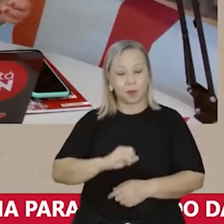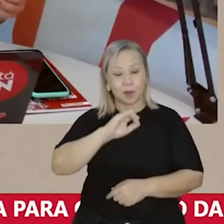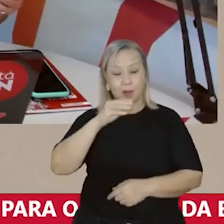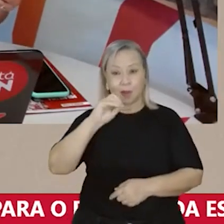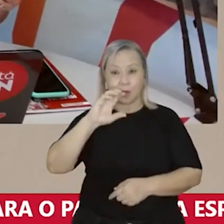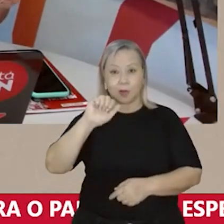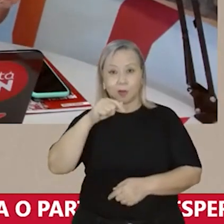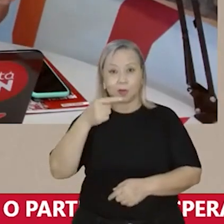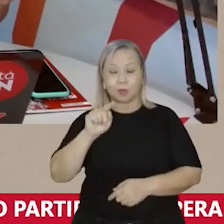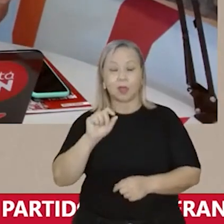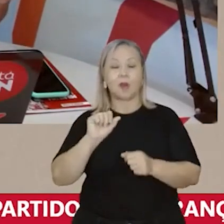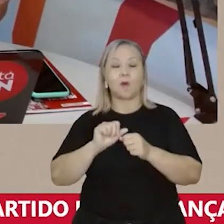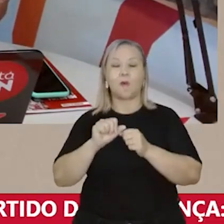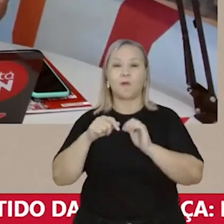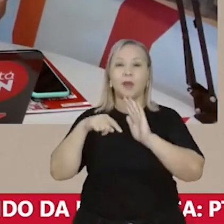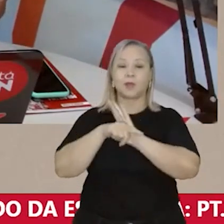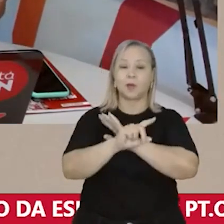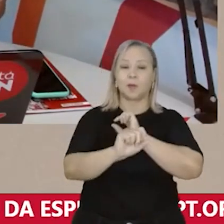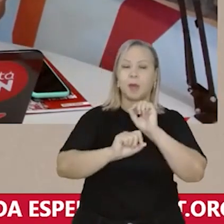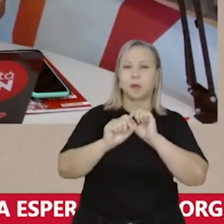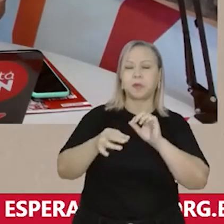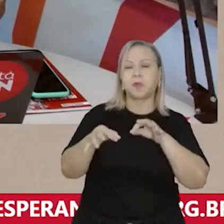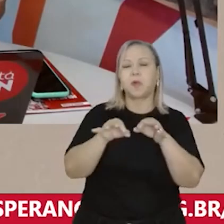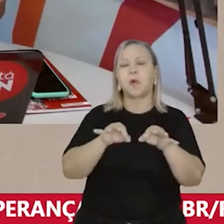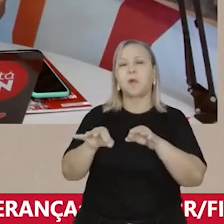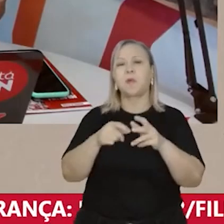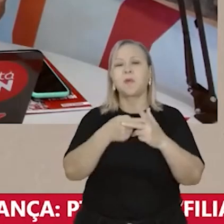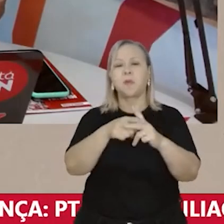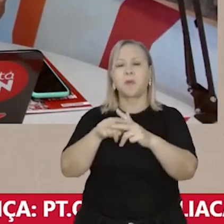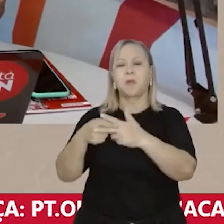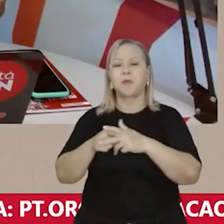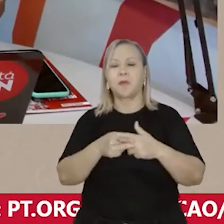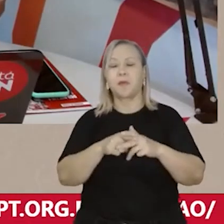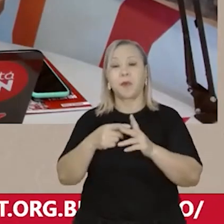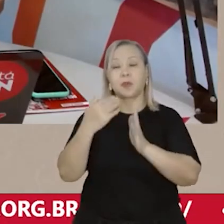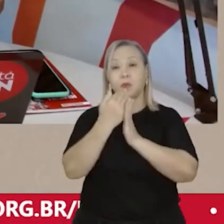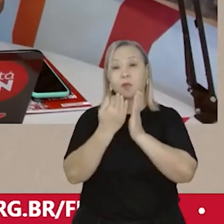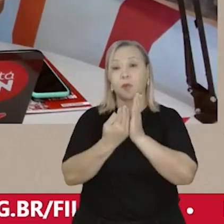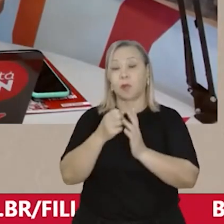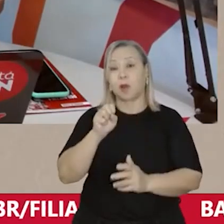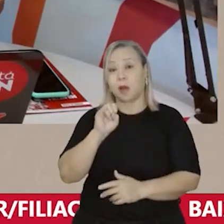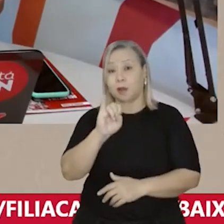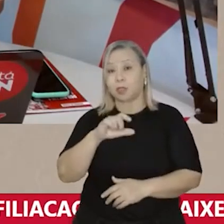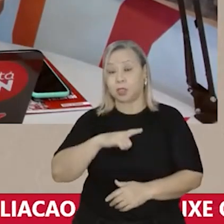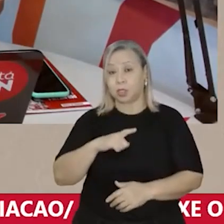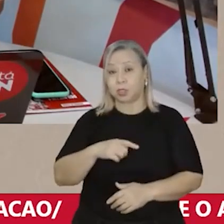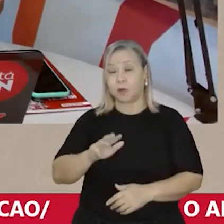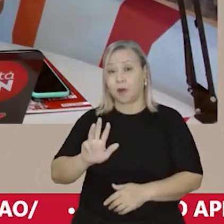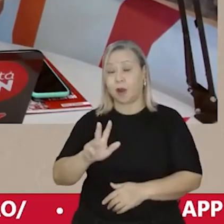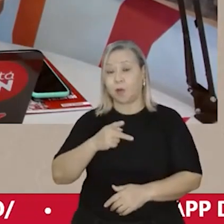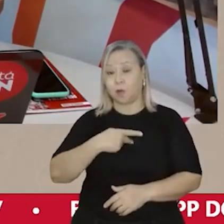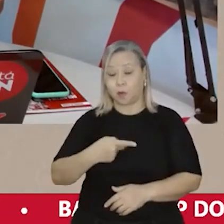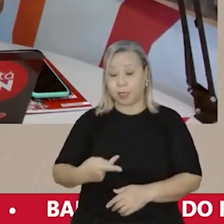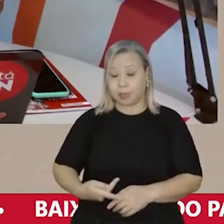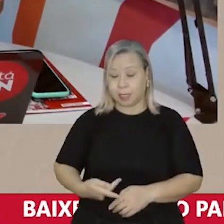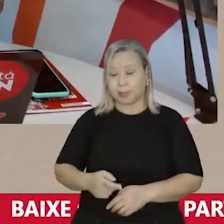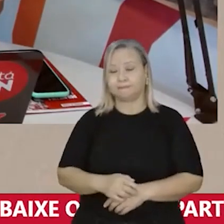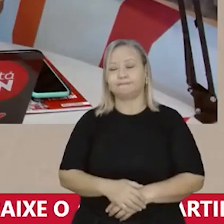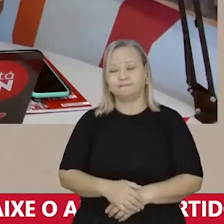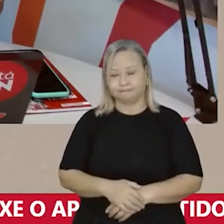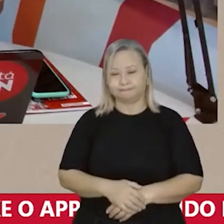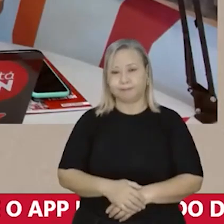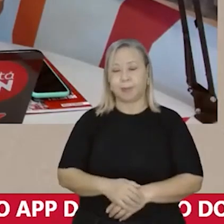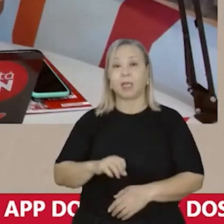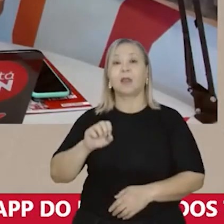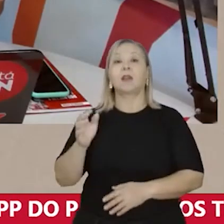aperfeiçoar o programa, né, com um possível governo Lula. Olha só, Suzy Bolos também